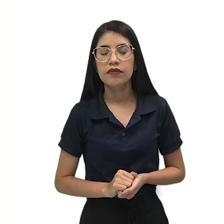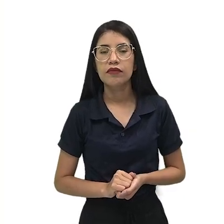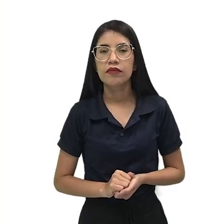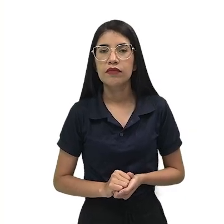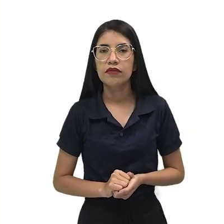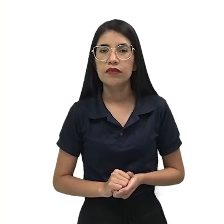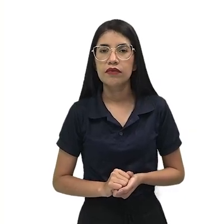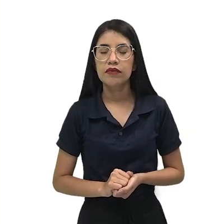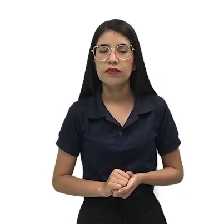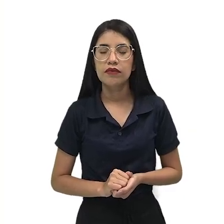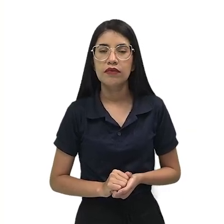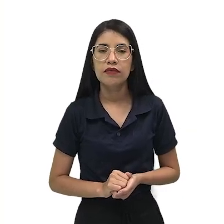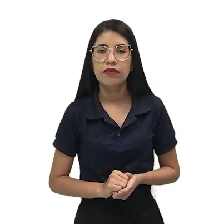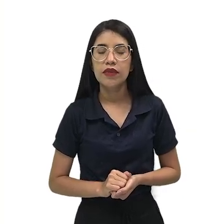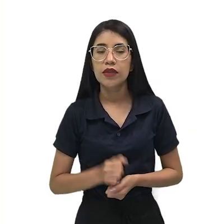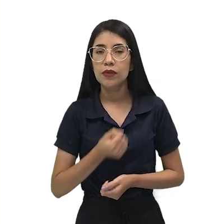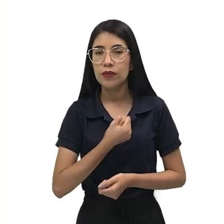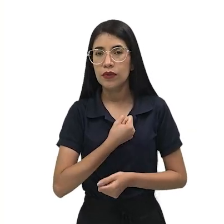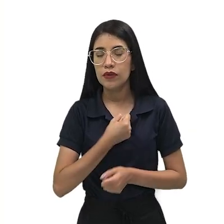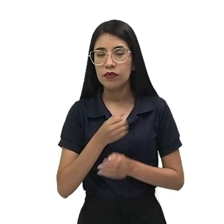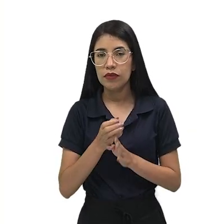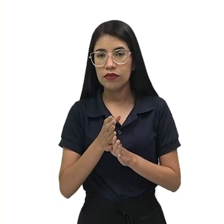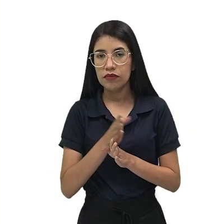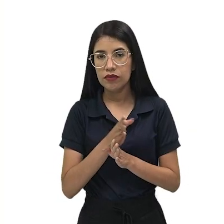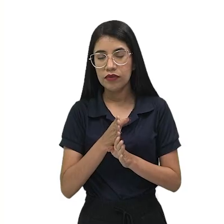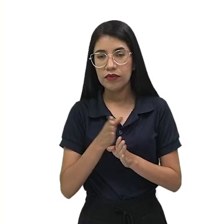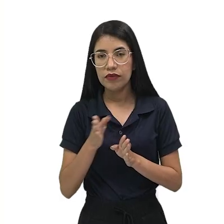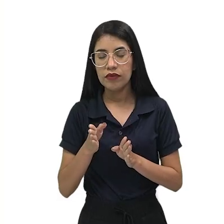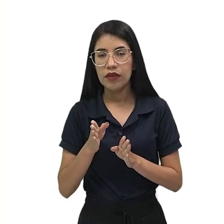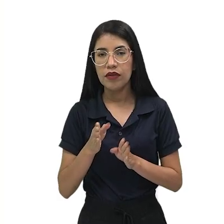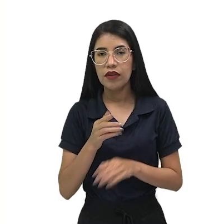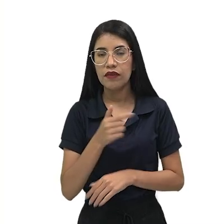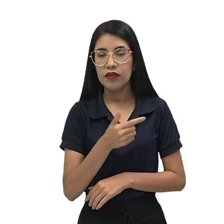parte inteira é o número que, ó,